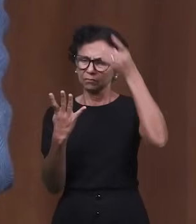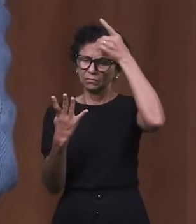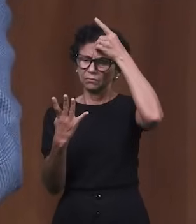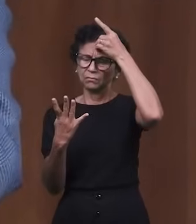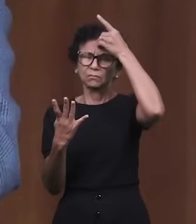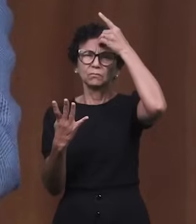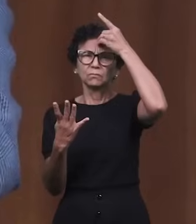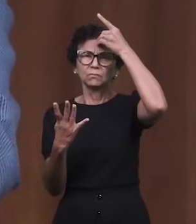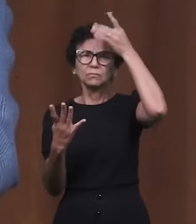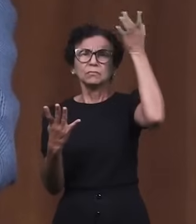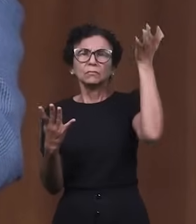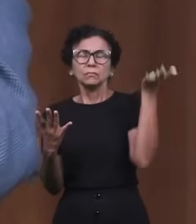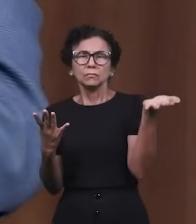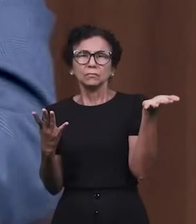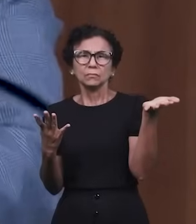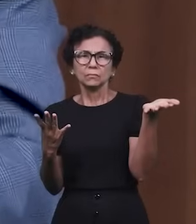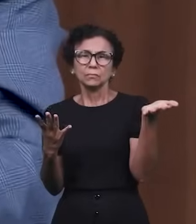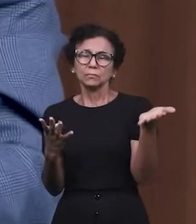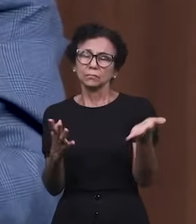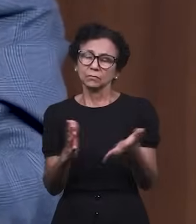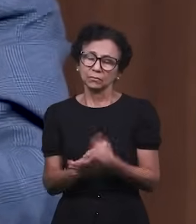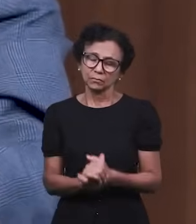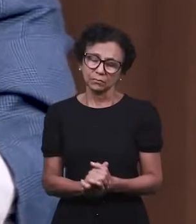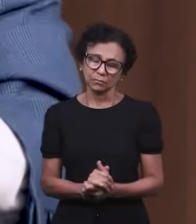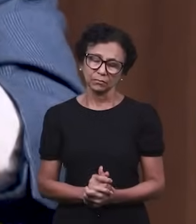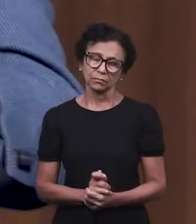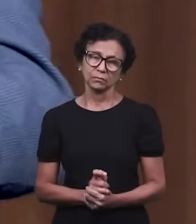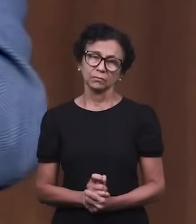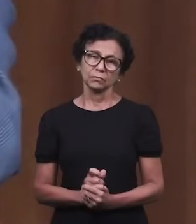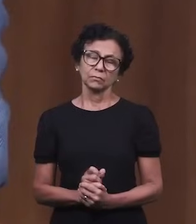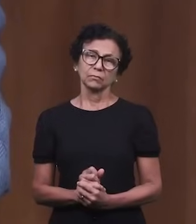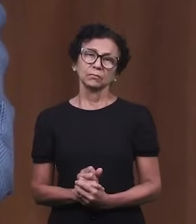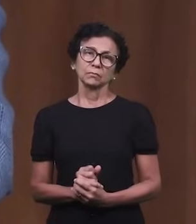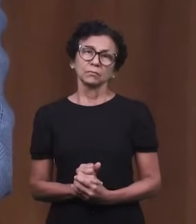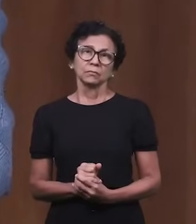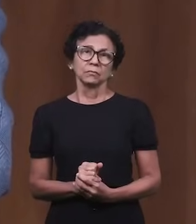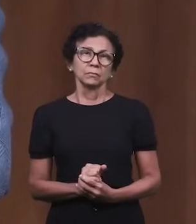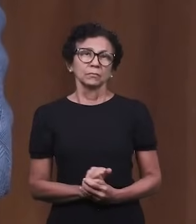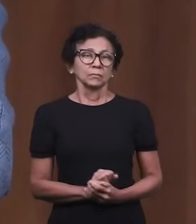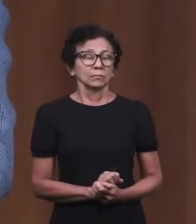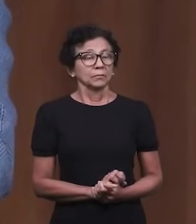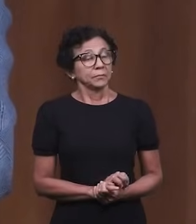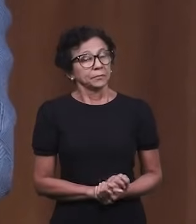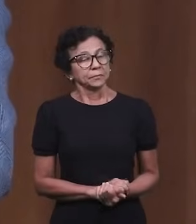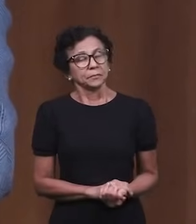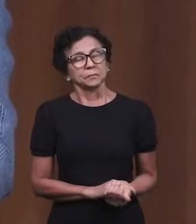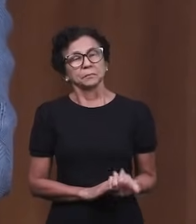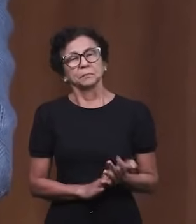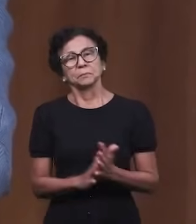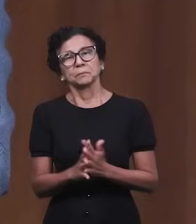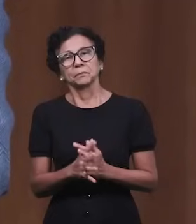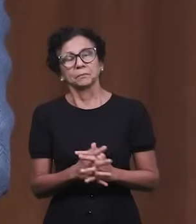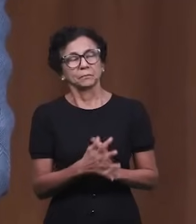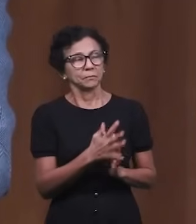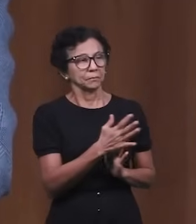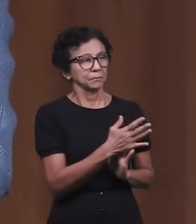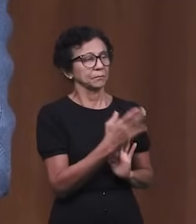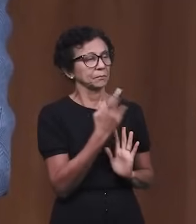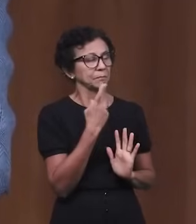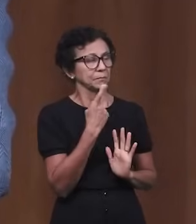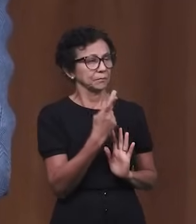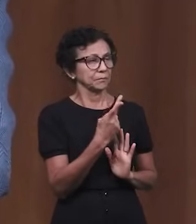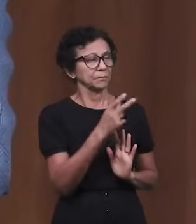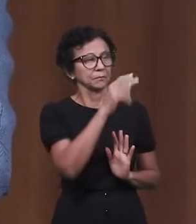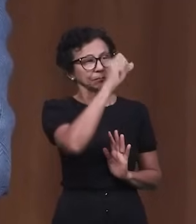aí? Então, mas falta dessa... Né? Que isso é muito importante, como você